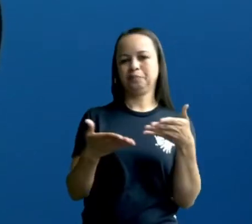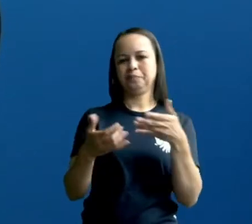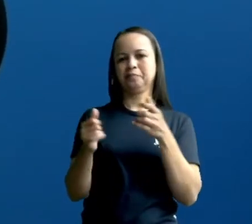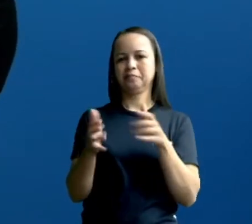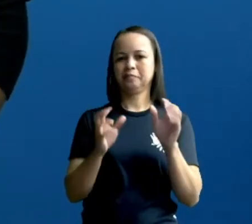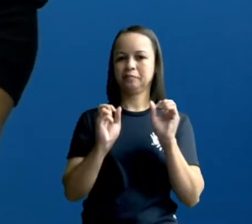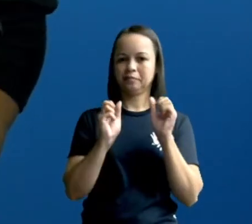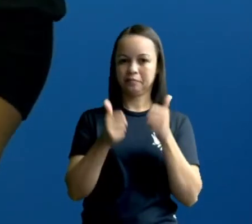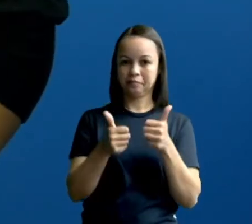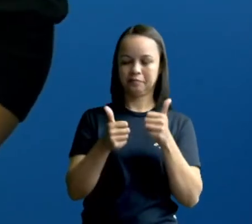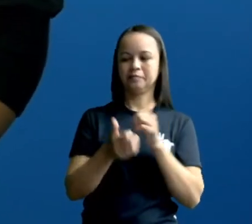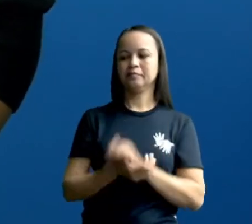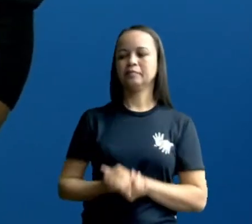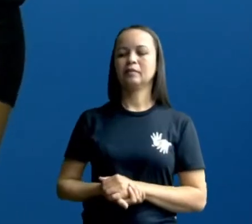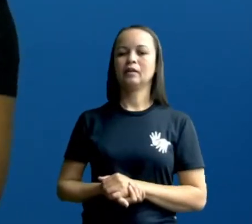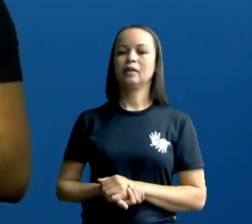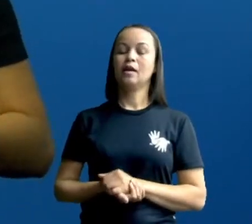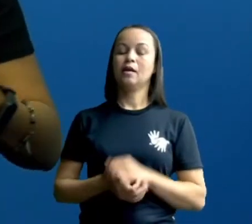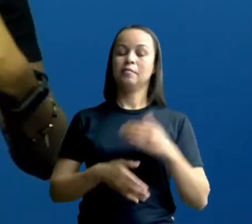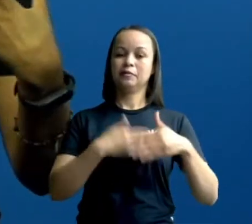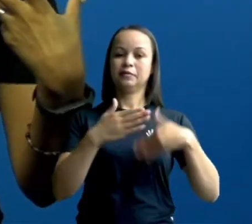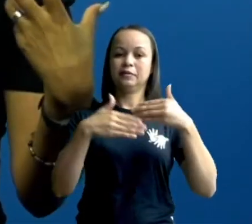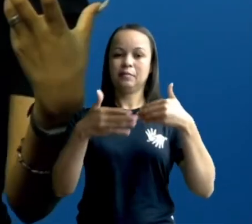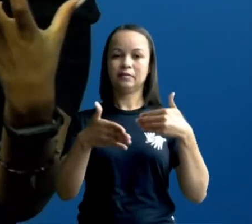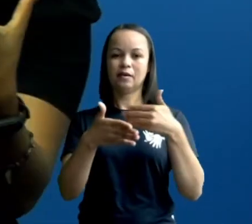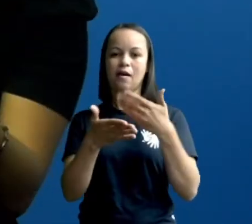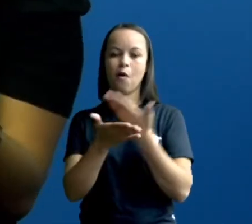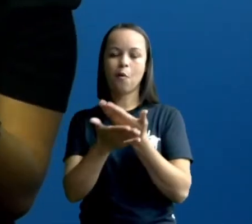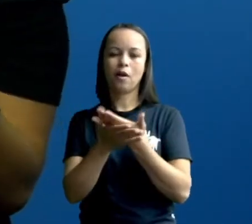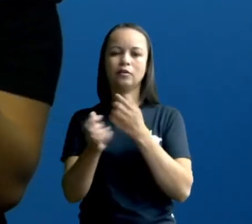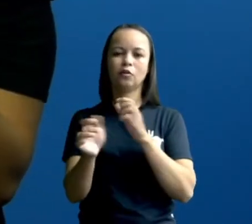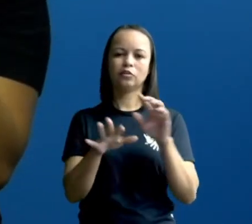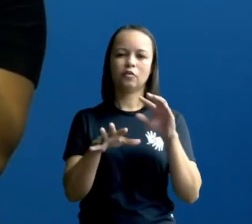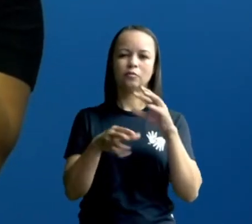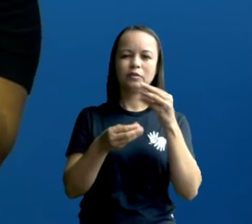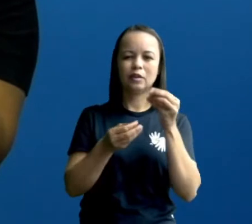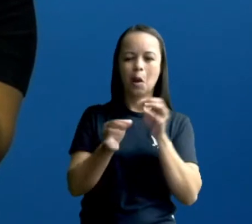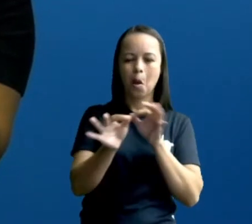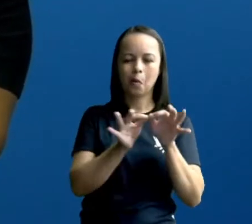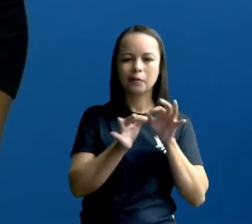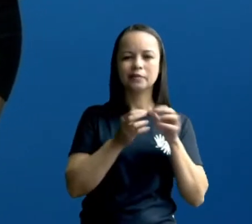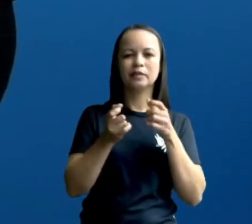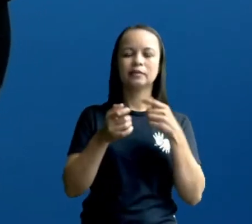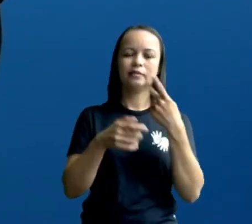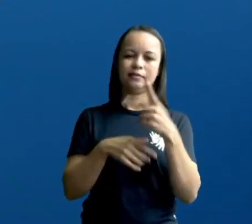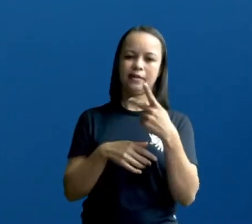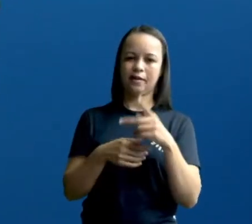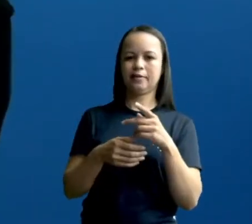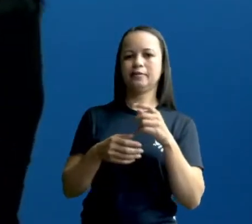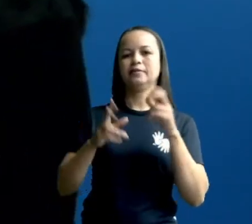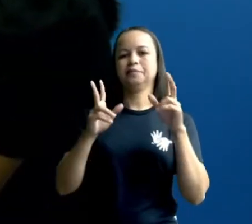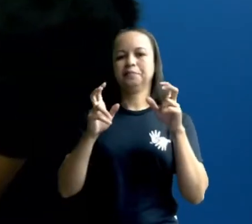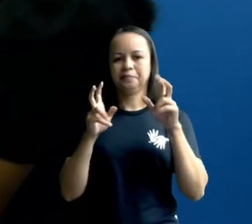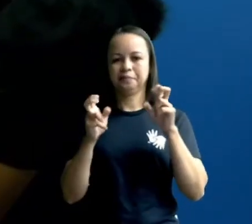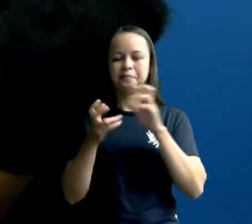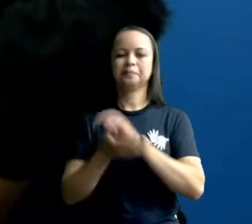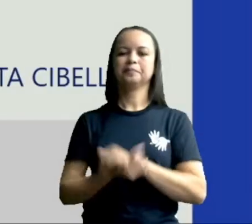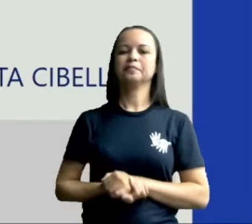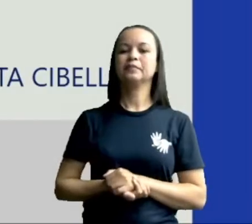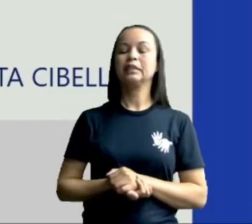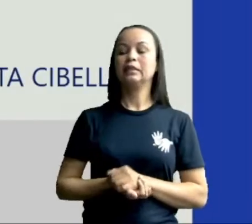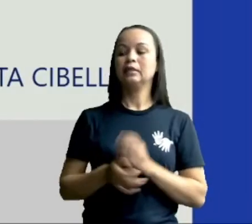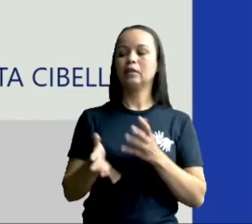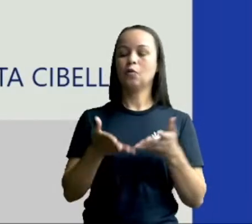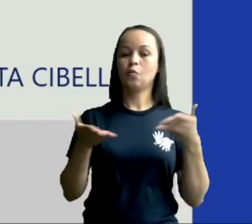beleza? Próximas aulas a gente vai se aperfeiçoando nesses assuntos, tá bom? Então, nós vamos aprender